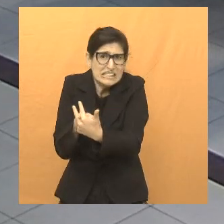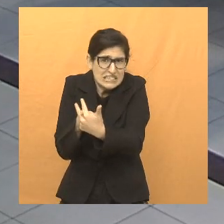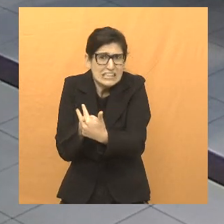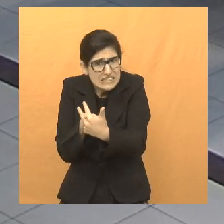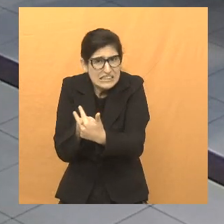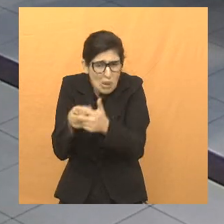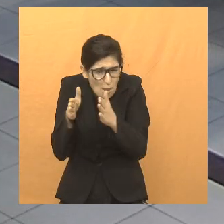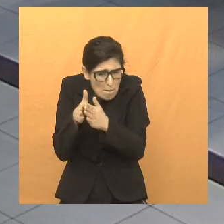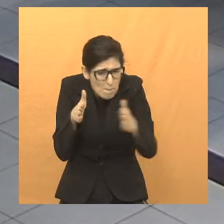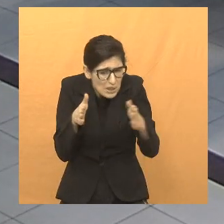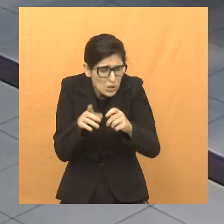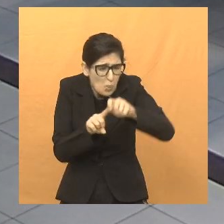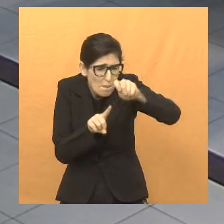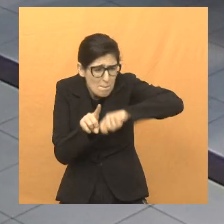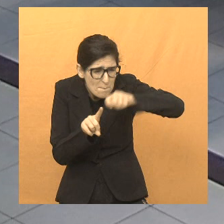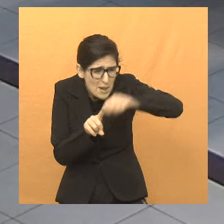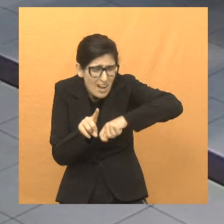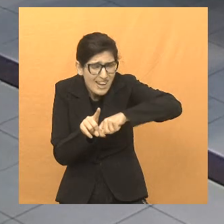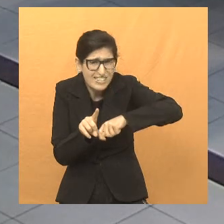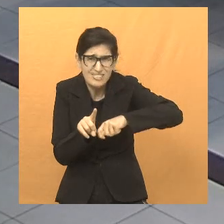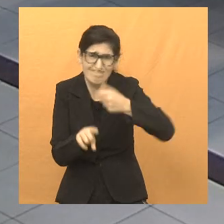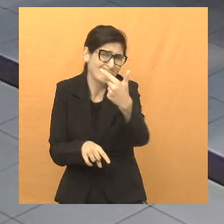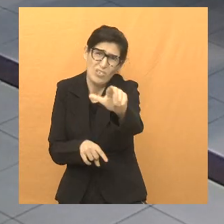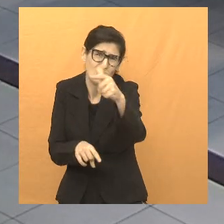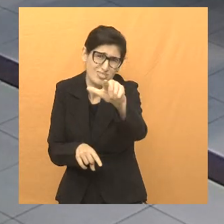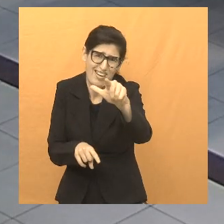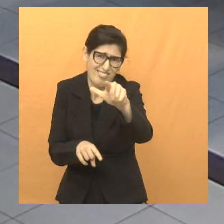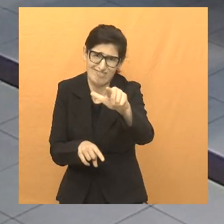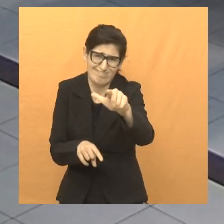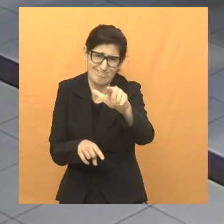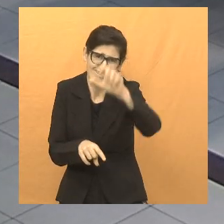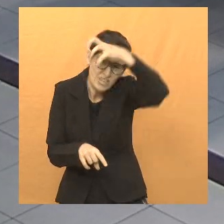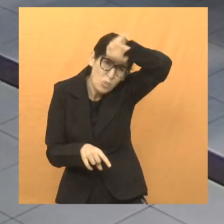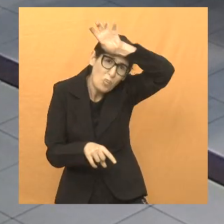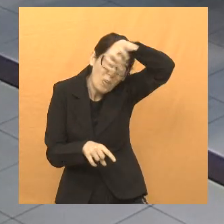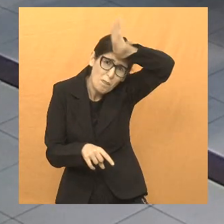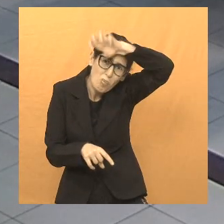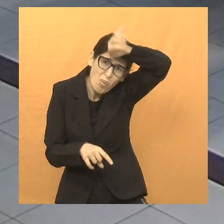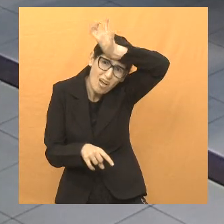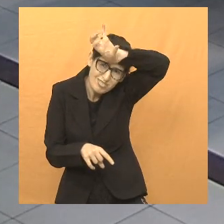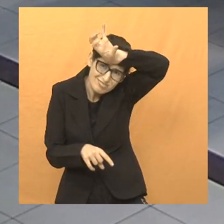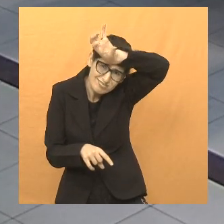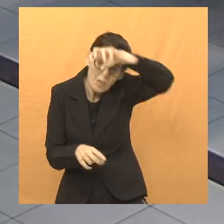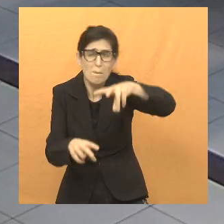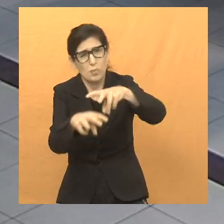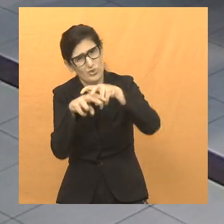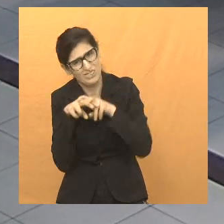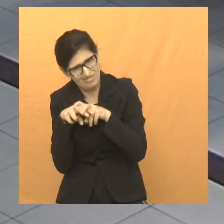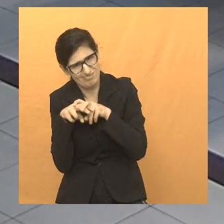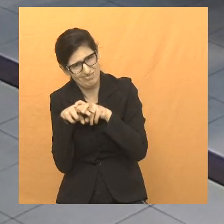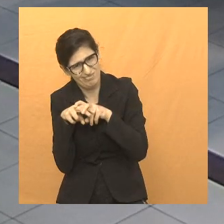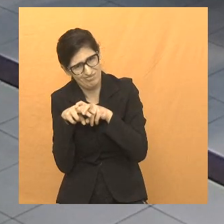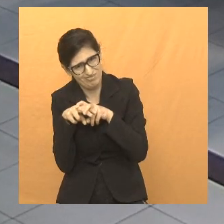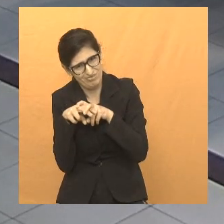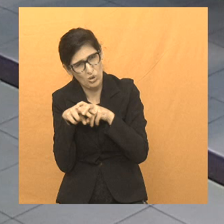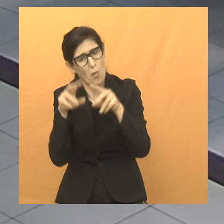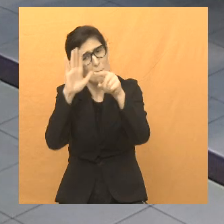aí sem a ambulância disponível nesta base, tá? Em função disso, a